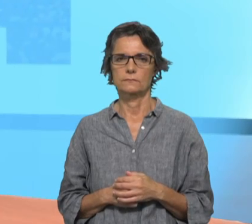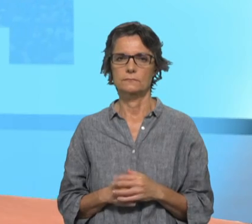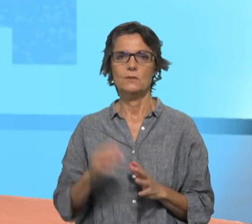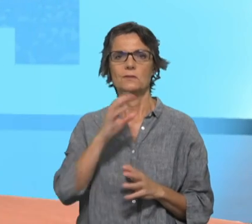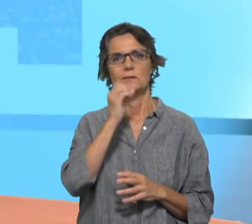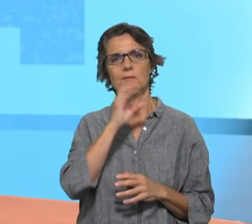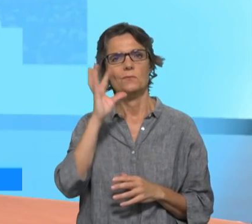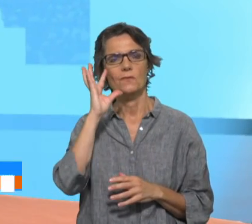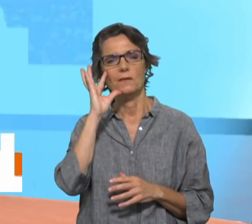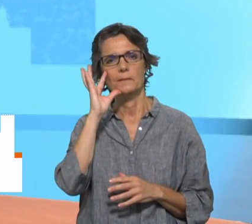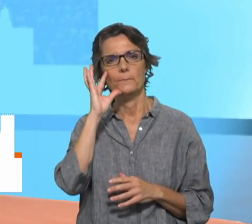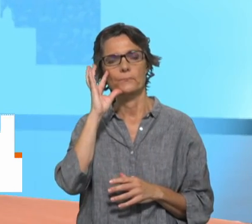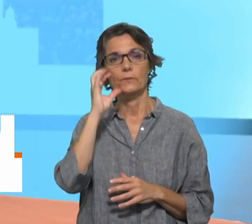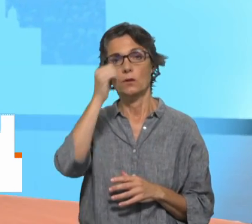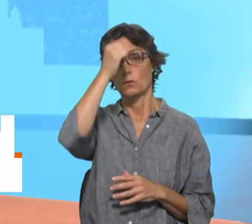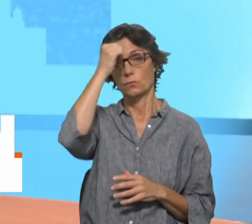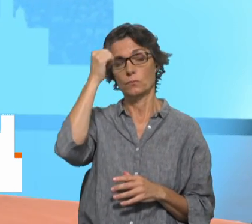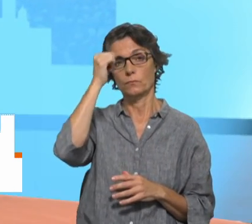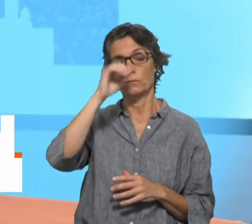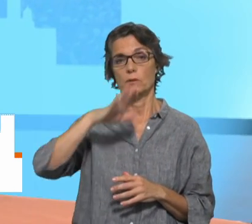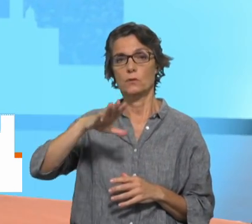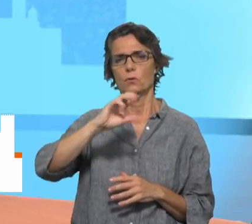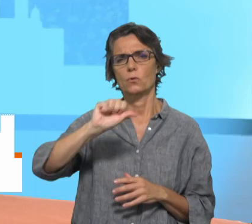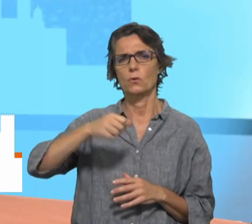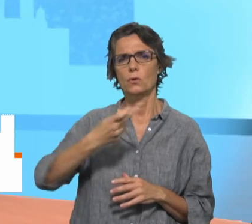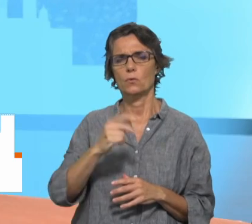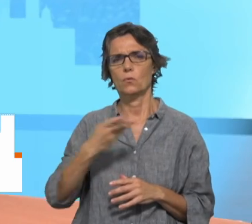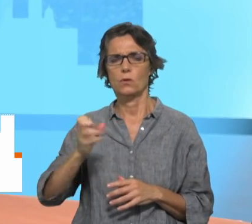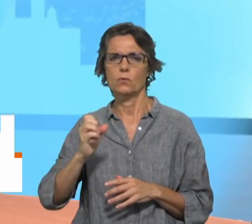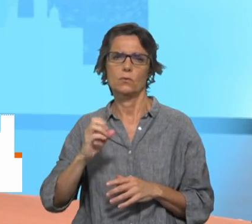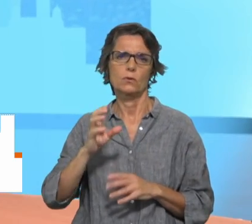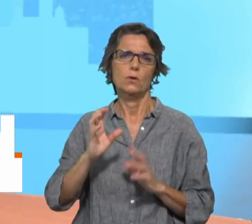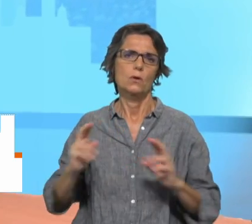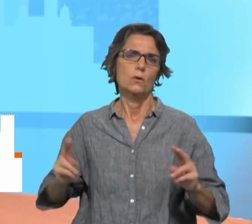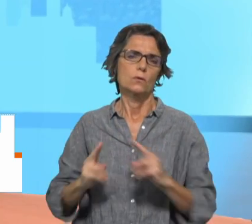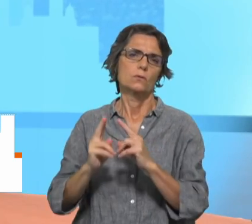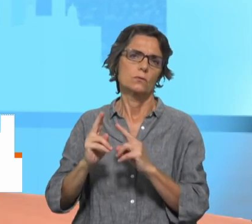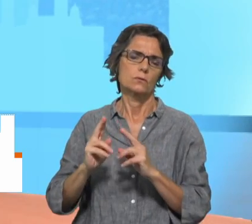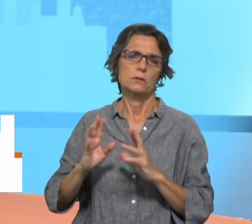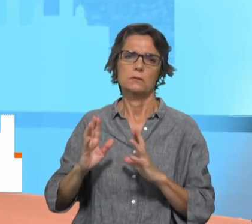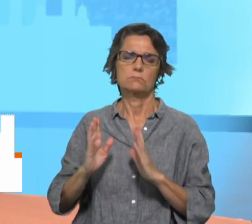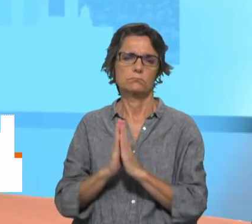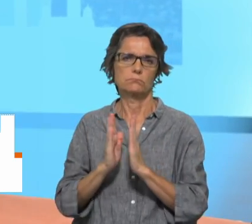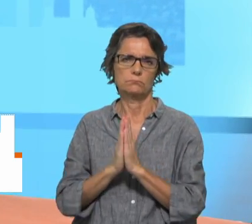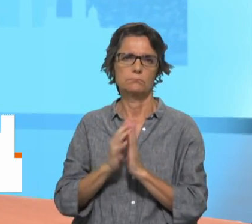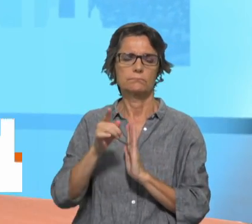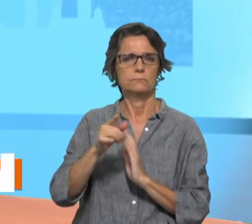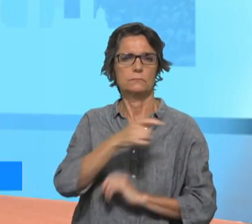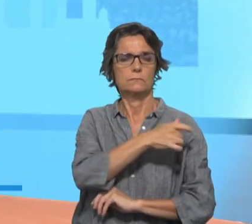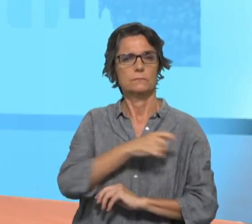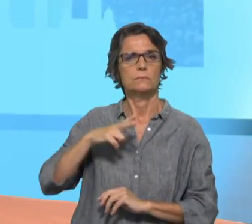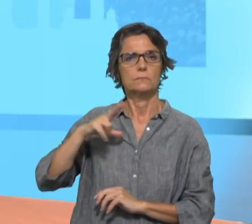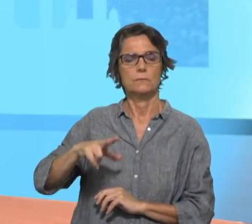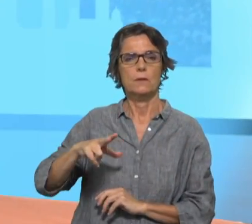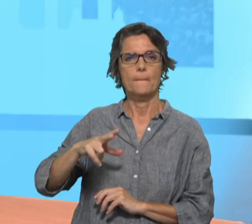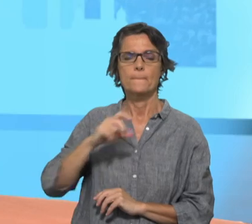Olá, muito boa tarde. Inicia este domingo, no Equador, o Congresso Eucarístico Internacional. Um dos participantes, que integra a delegação de Portugal, é o Padre Carlos